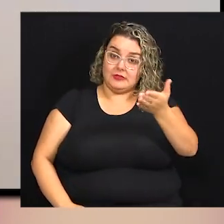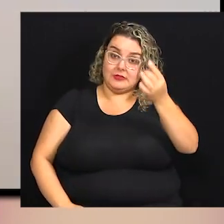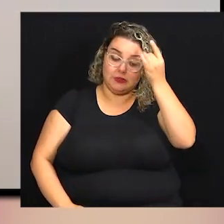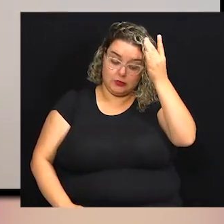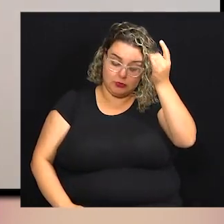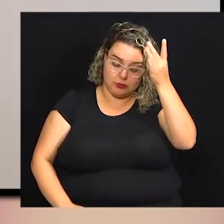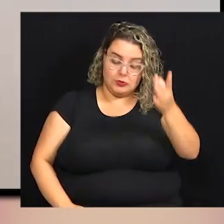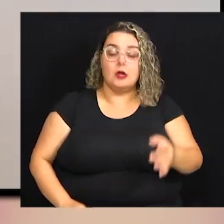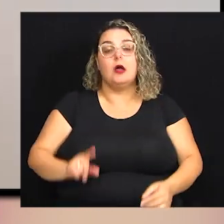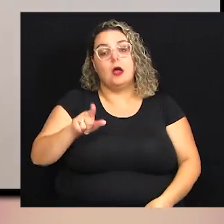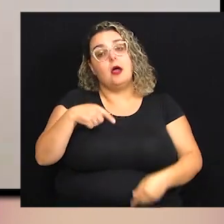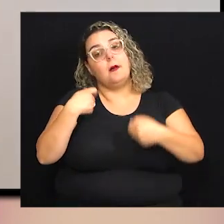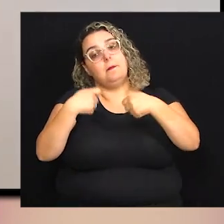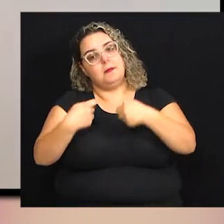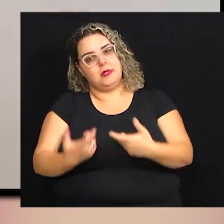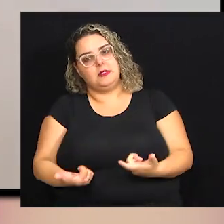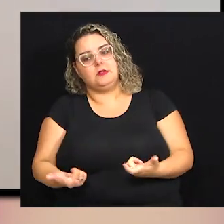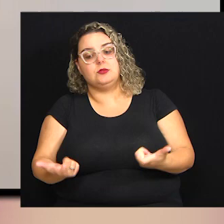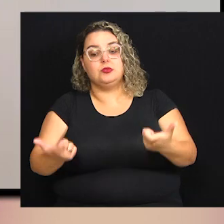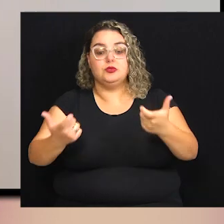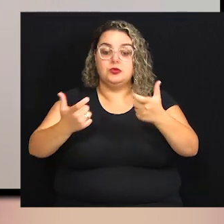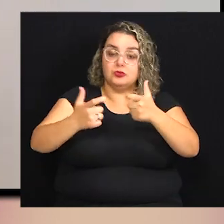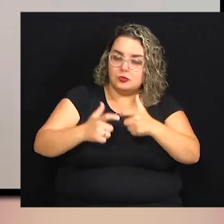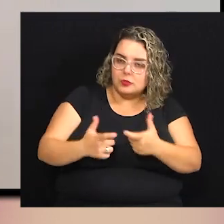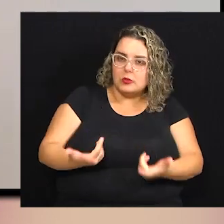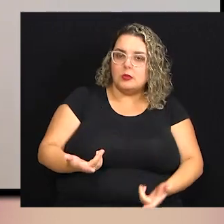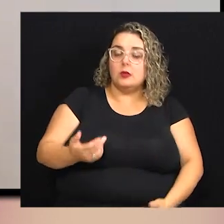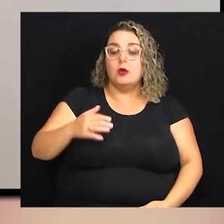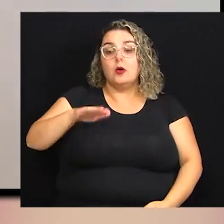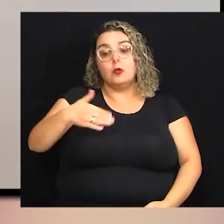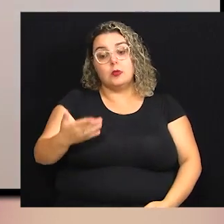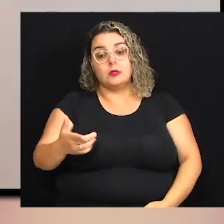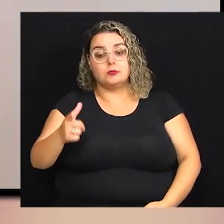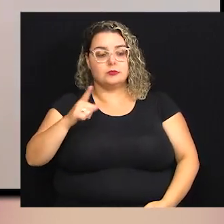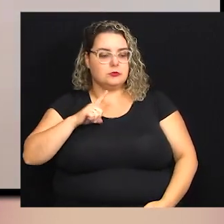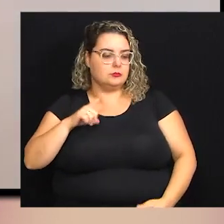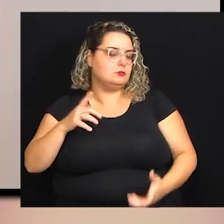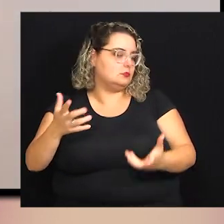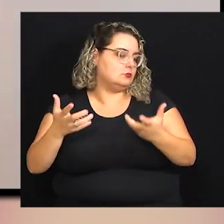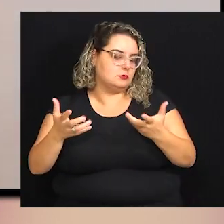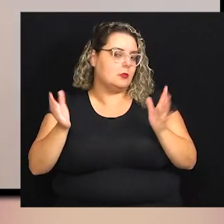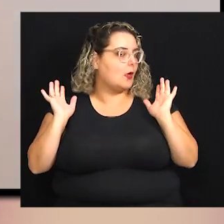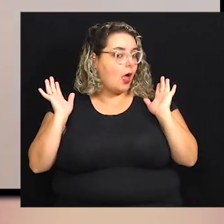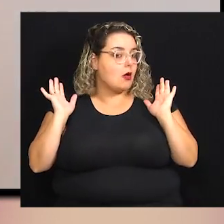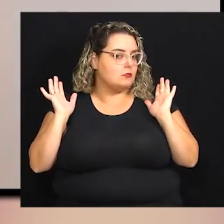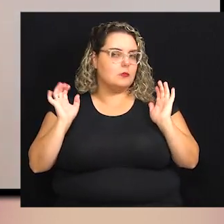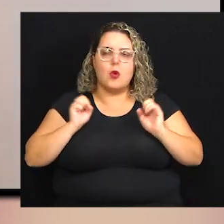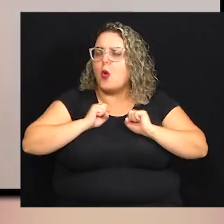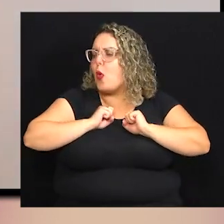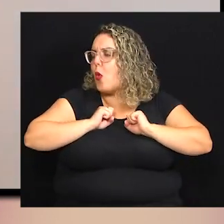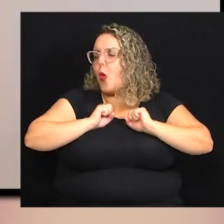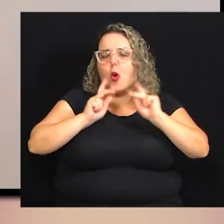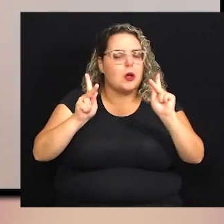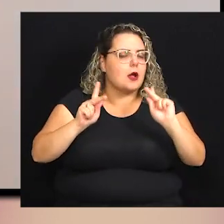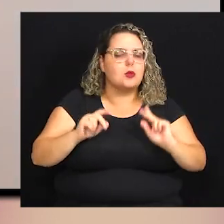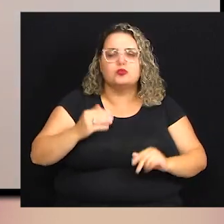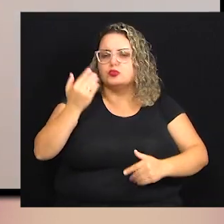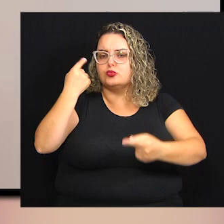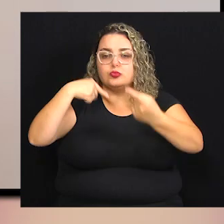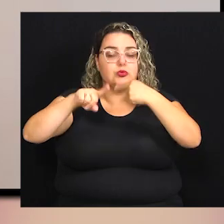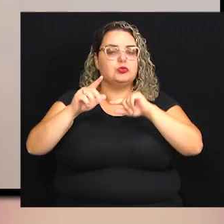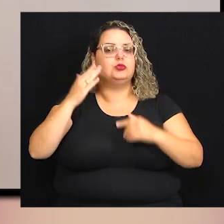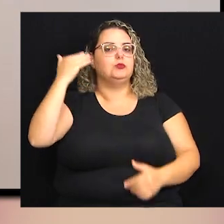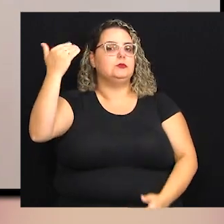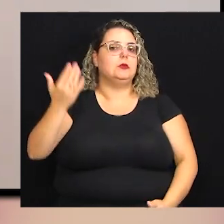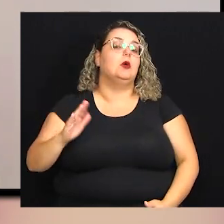com dor de cabeça. Então, é preciso diminuir isso. Quando ele está afim, ótimo. Aí a gente tem muito